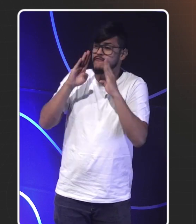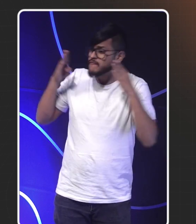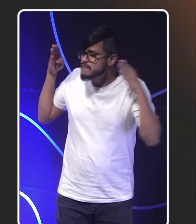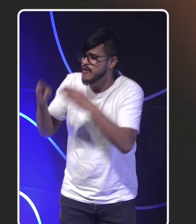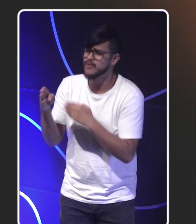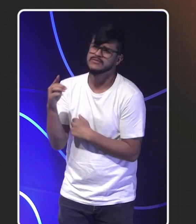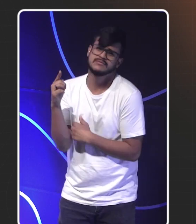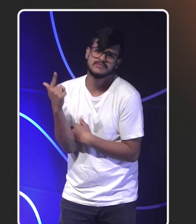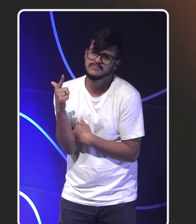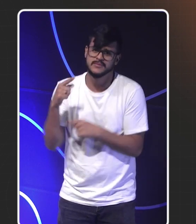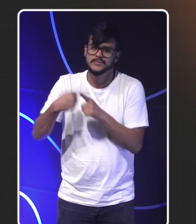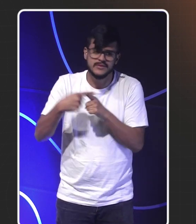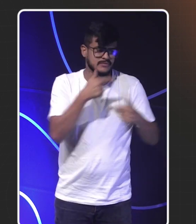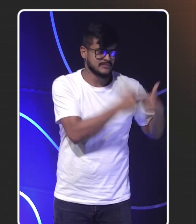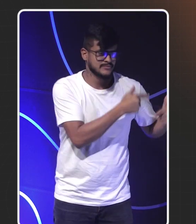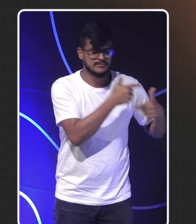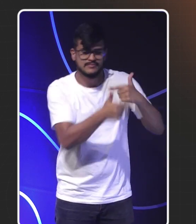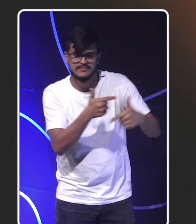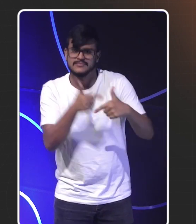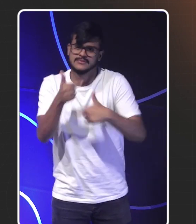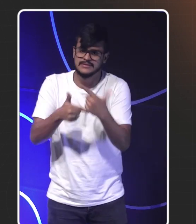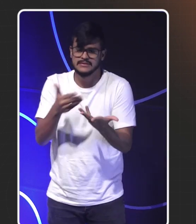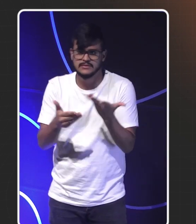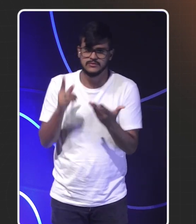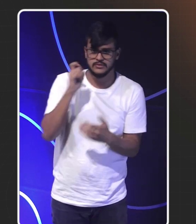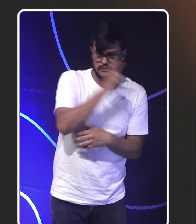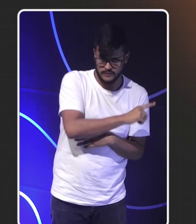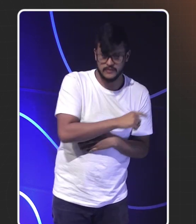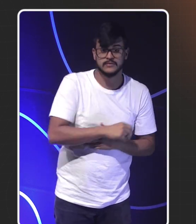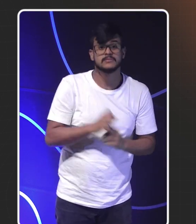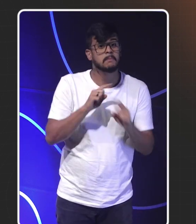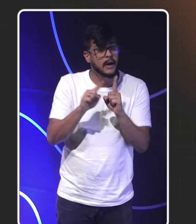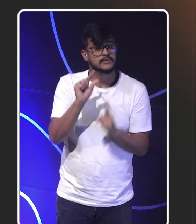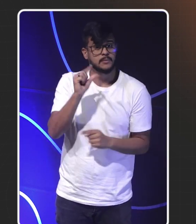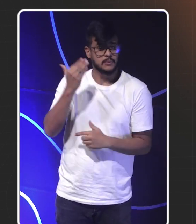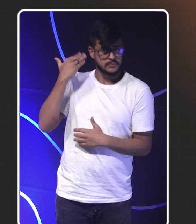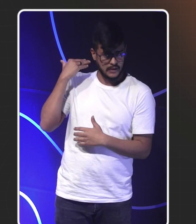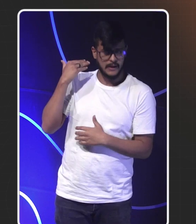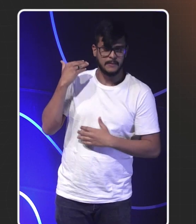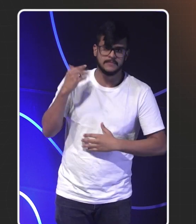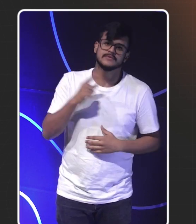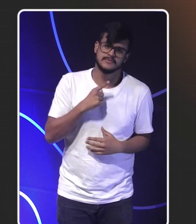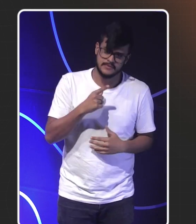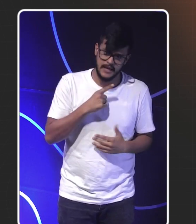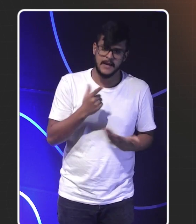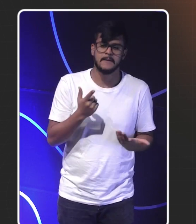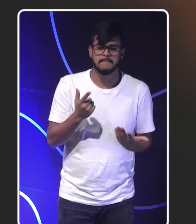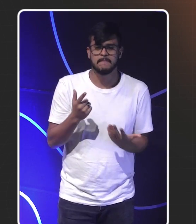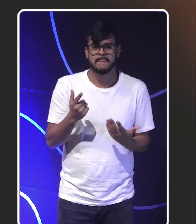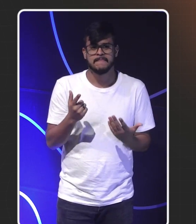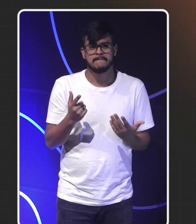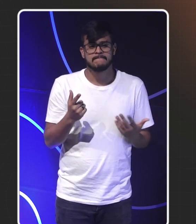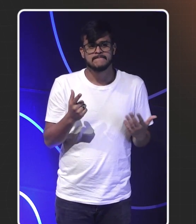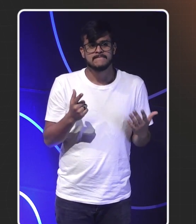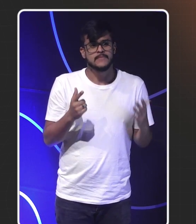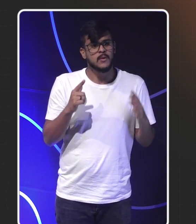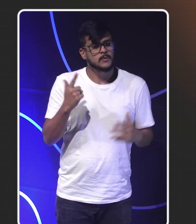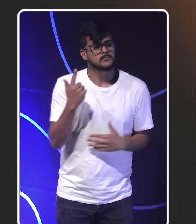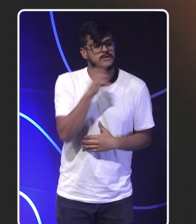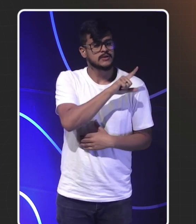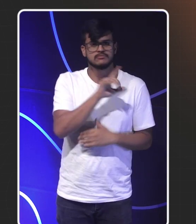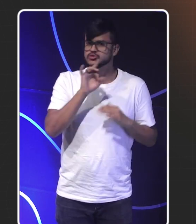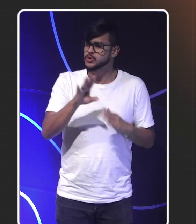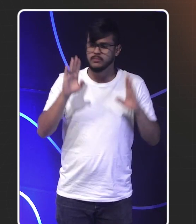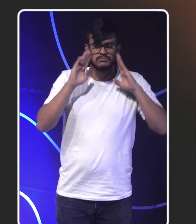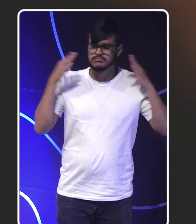de conteúdo. Mas recentemente, né, nesse último ano, eu tenho vivido disso